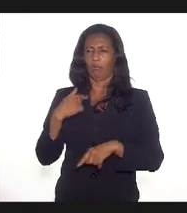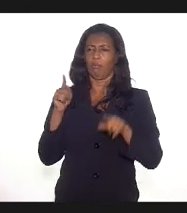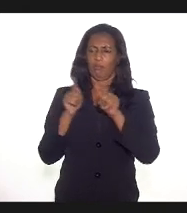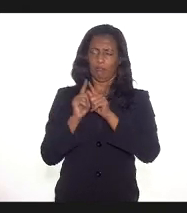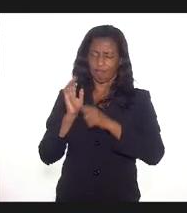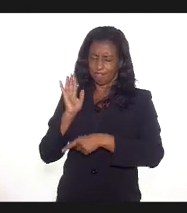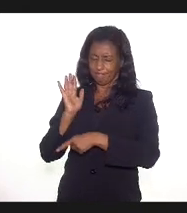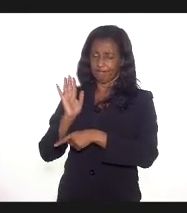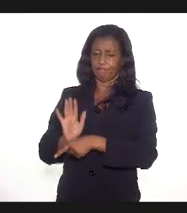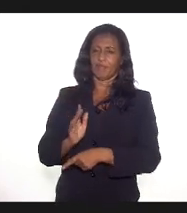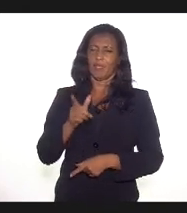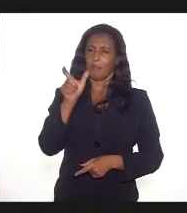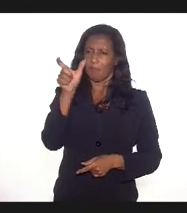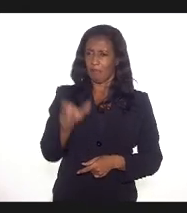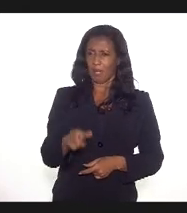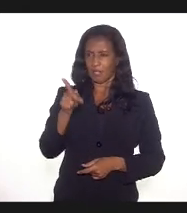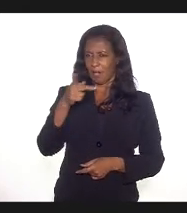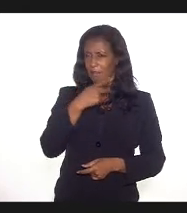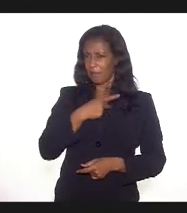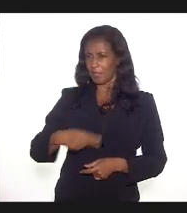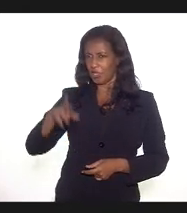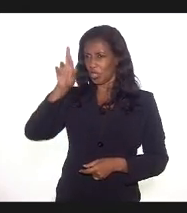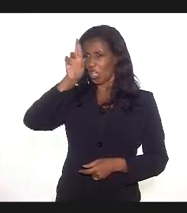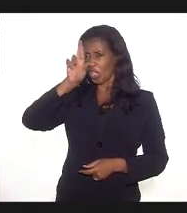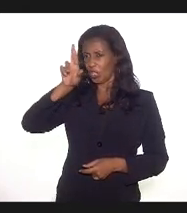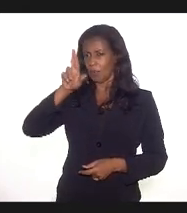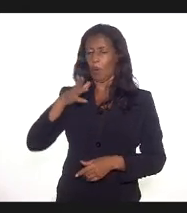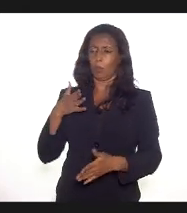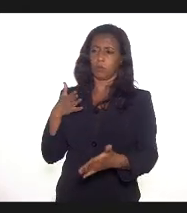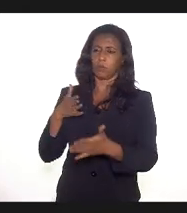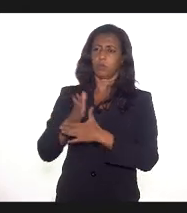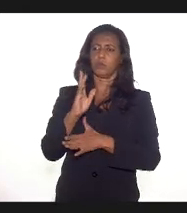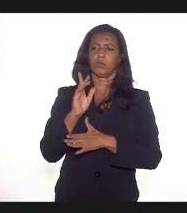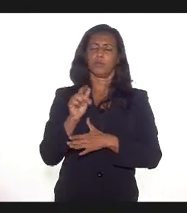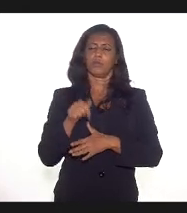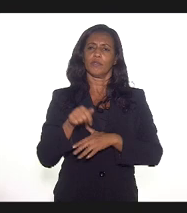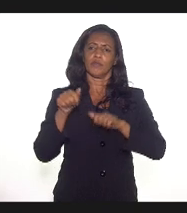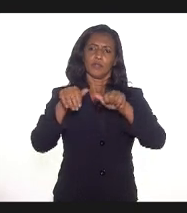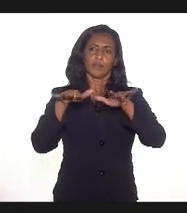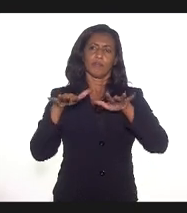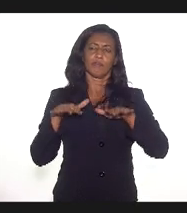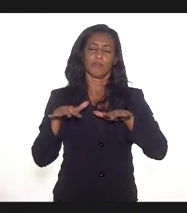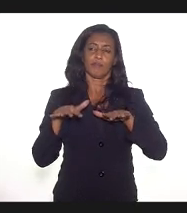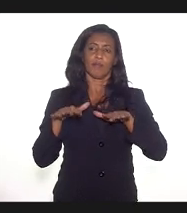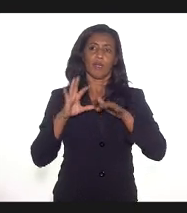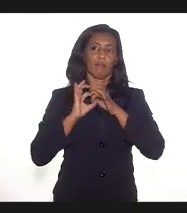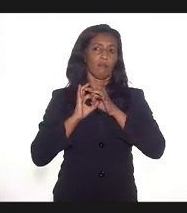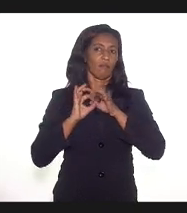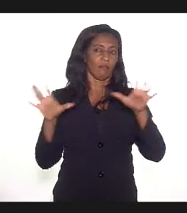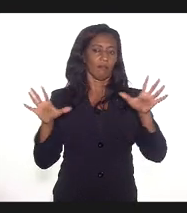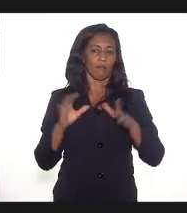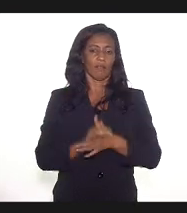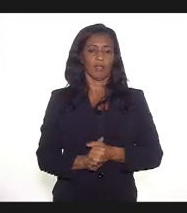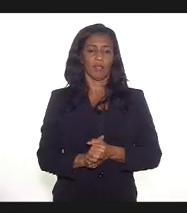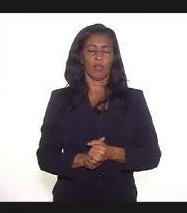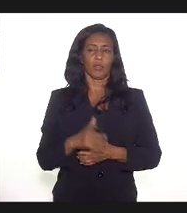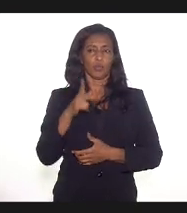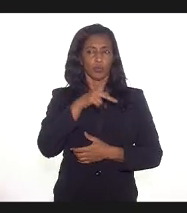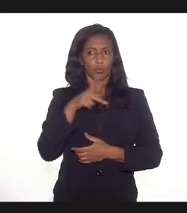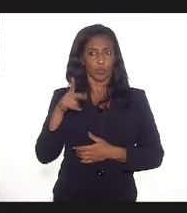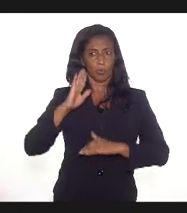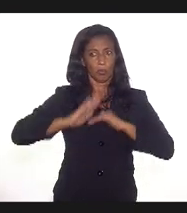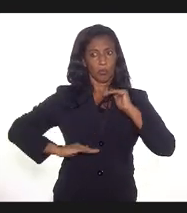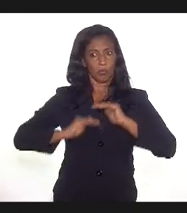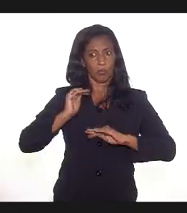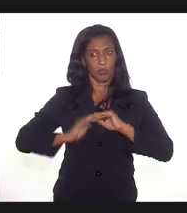colaborar, mas a senhora foi a responsável mesmo de aprovar na Assembleia o projeto autorizando que os profissionais